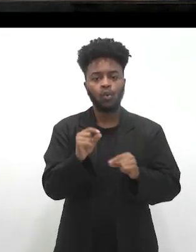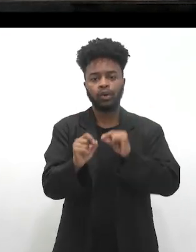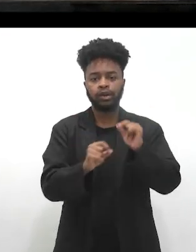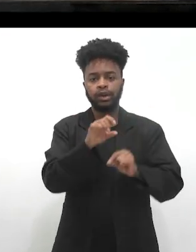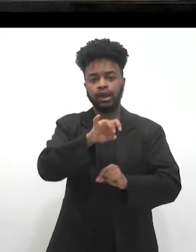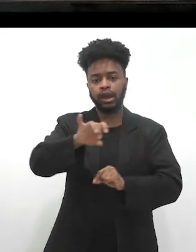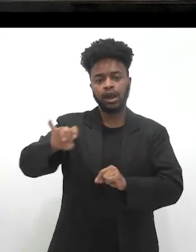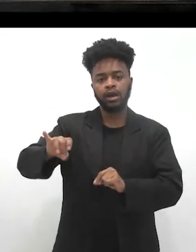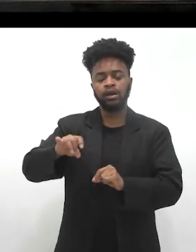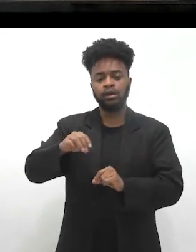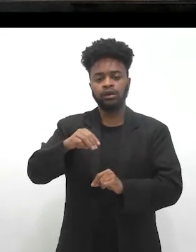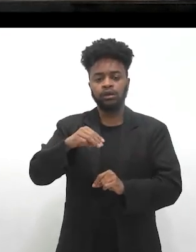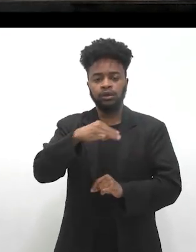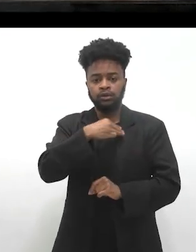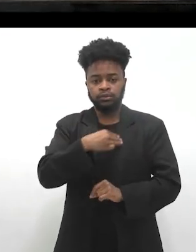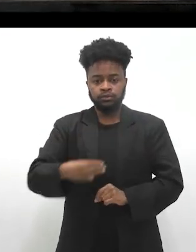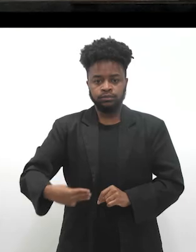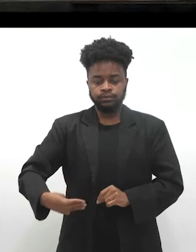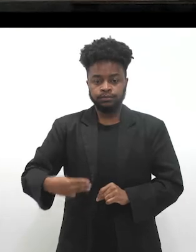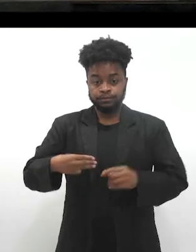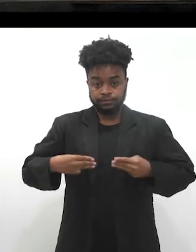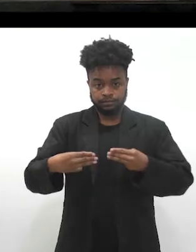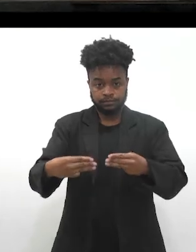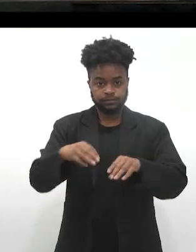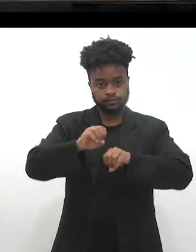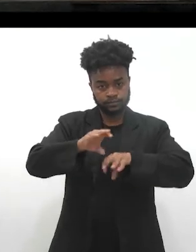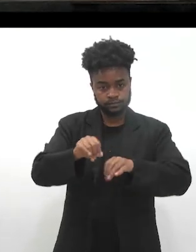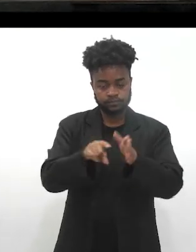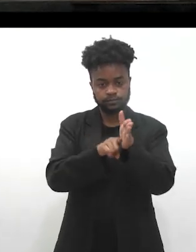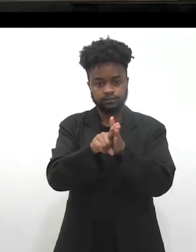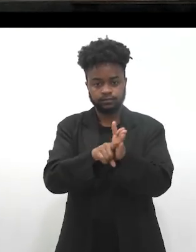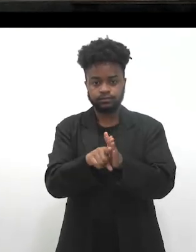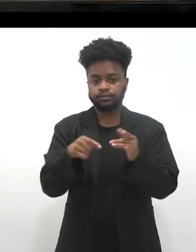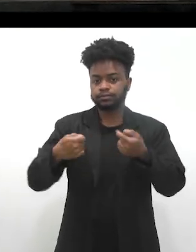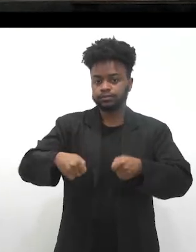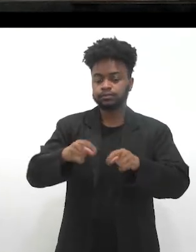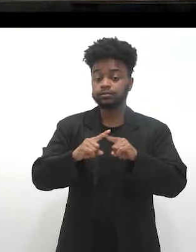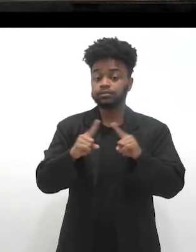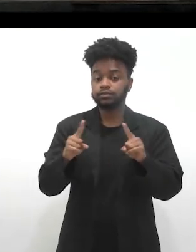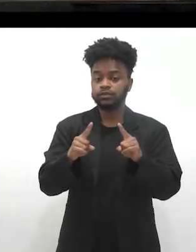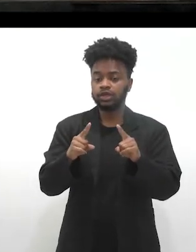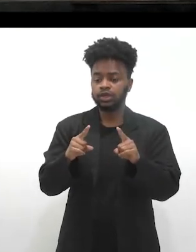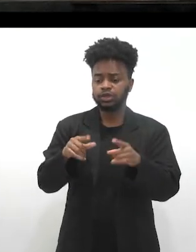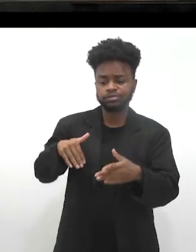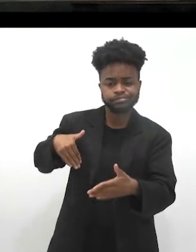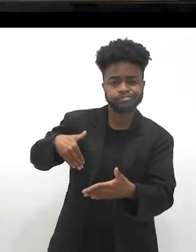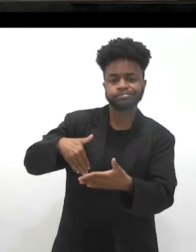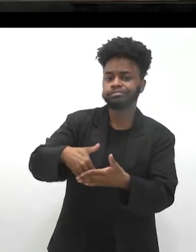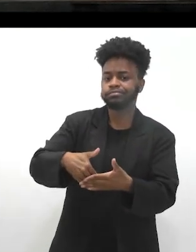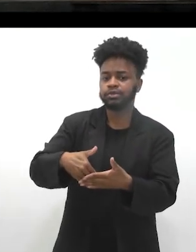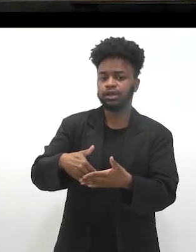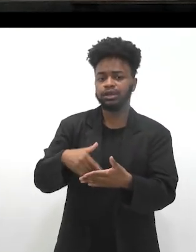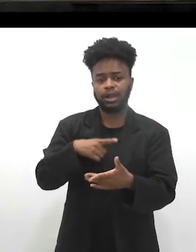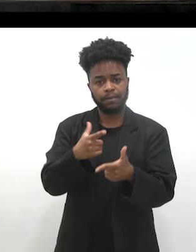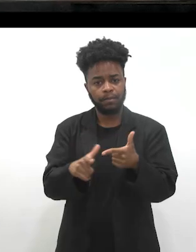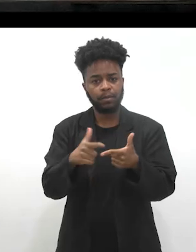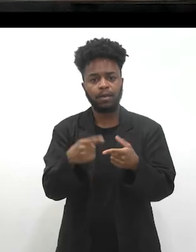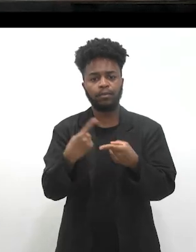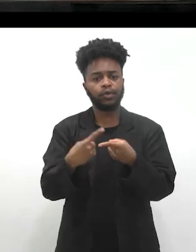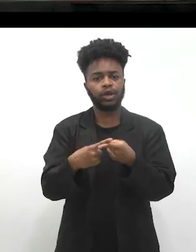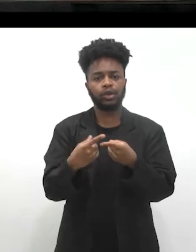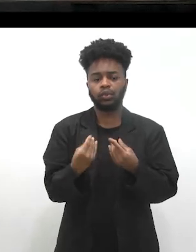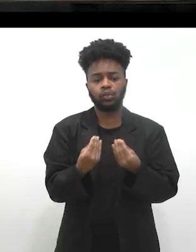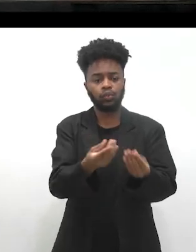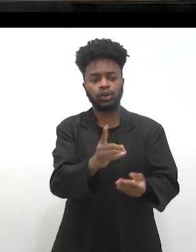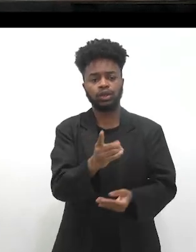as necessidades do Ministério da Educação, enfim, da pesquisa. Aí chega no ano corrente, tem problema